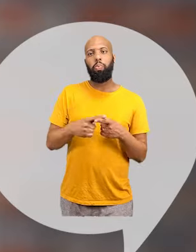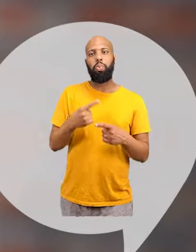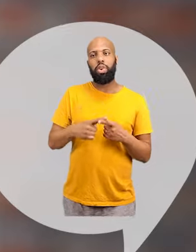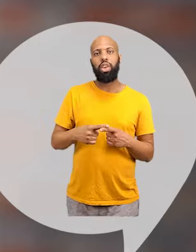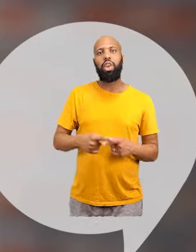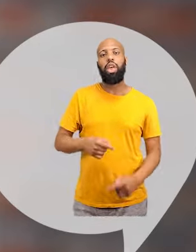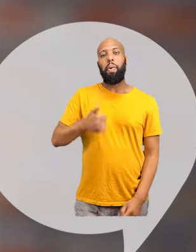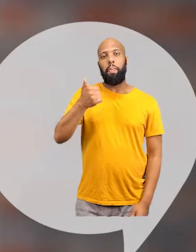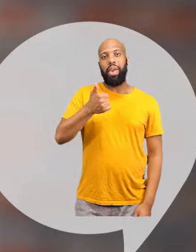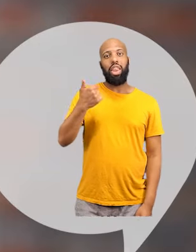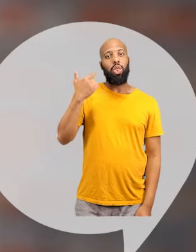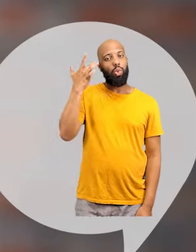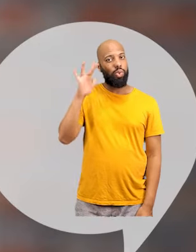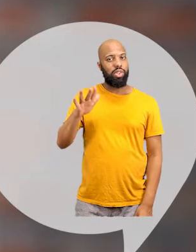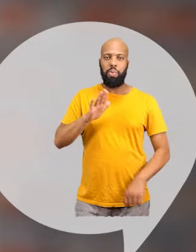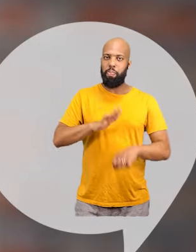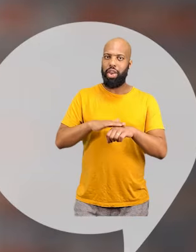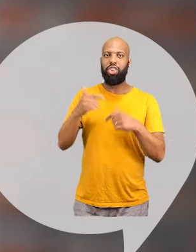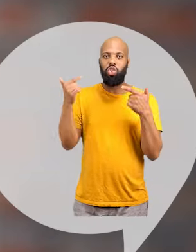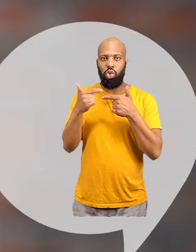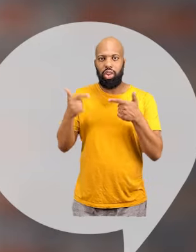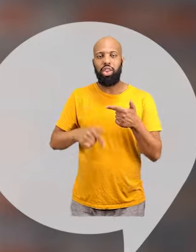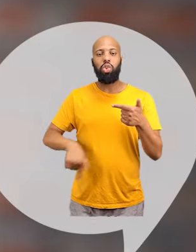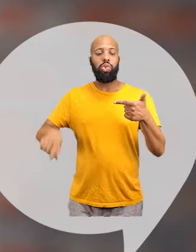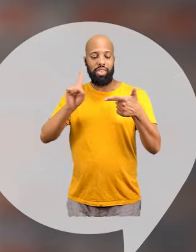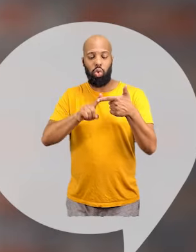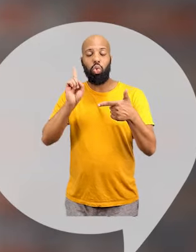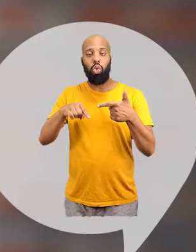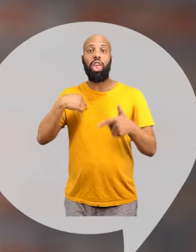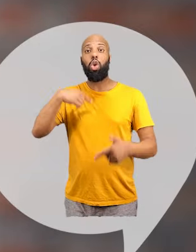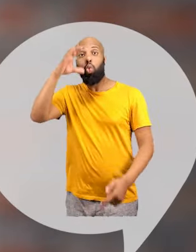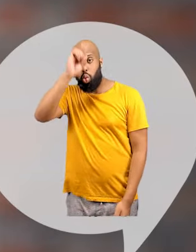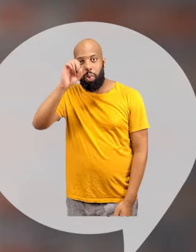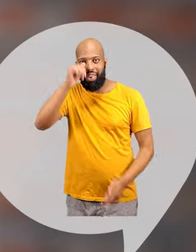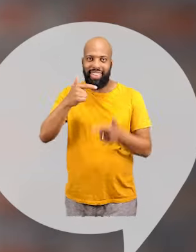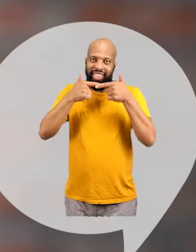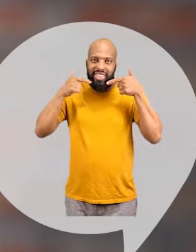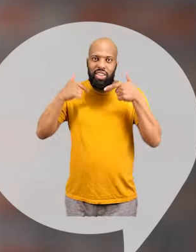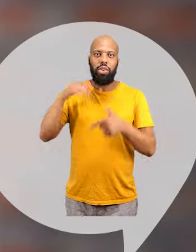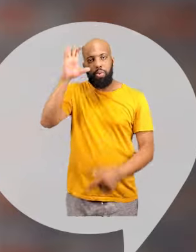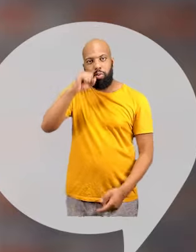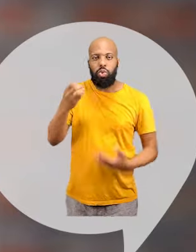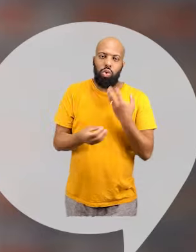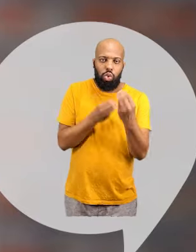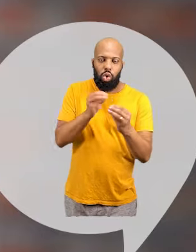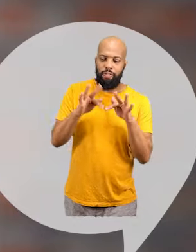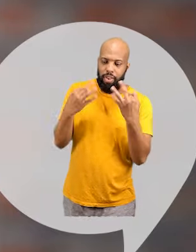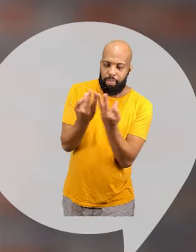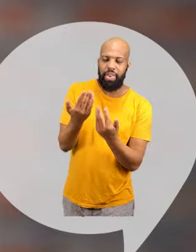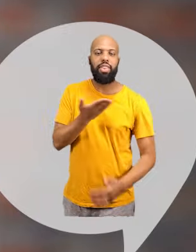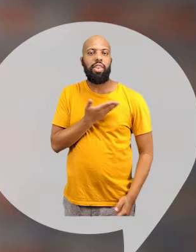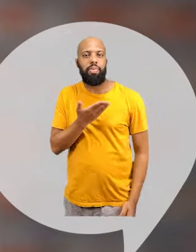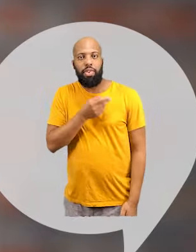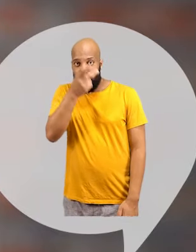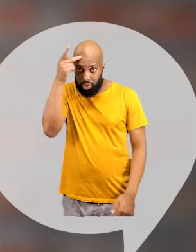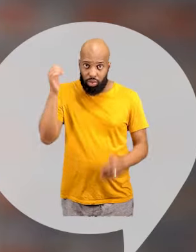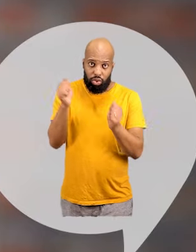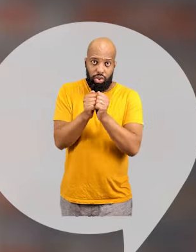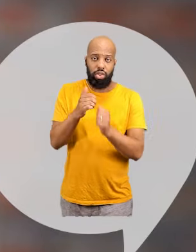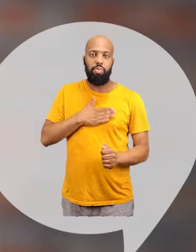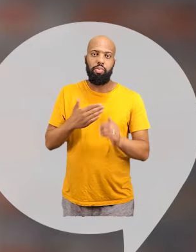eu aprendi a sorrir e eu aprendi a sorrir realmente através dos meus amigos através da minha família através das pessoas que estavam em volta